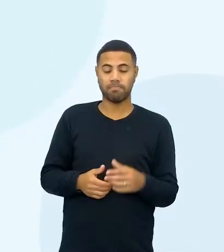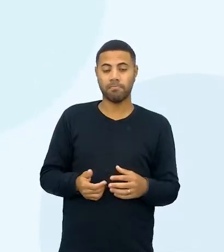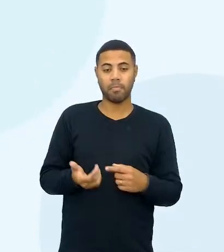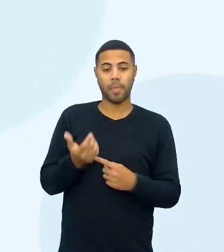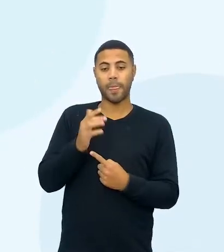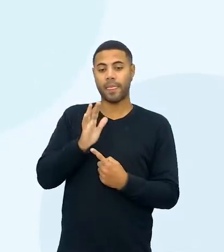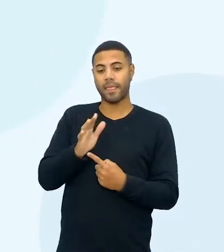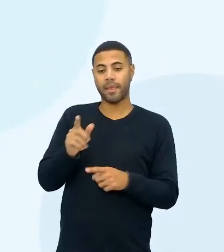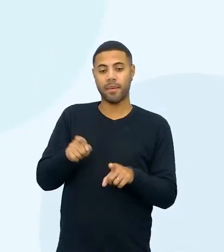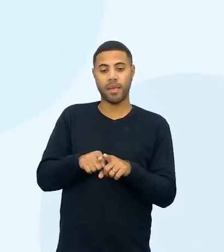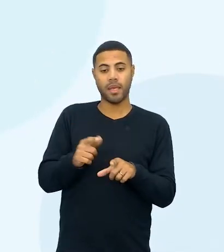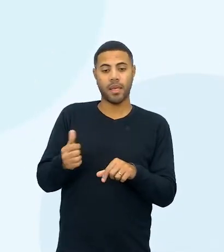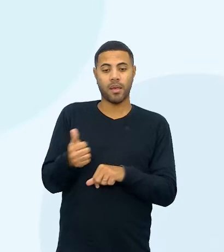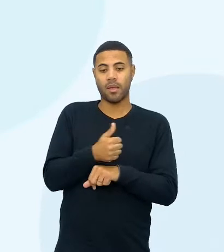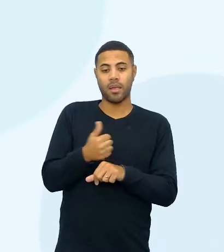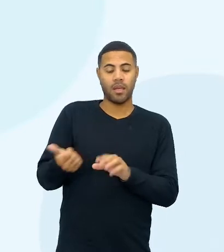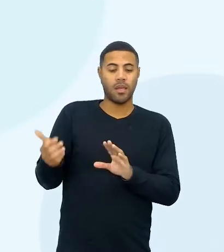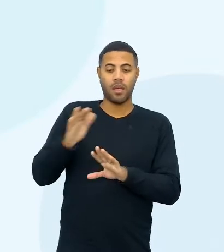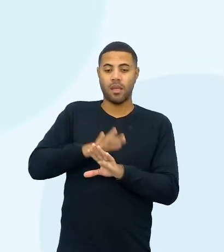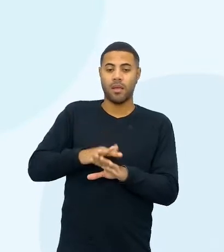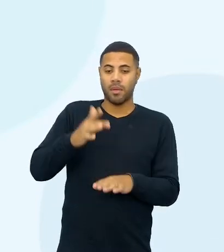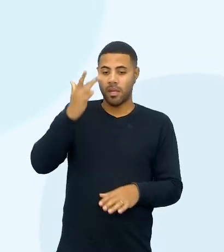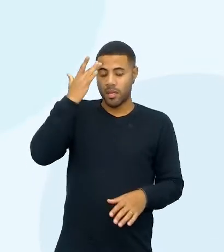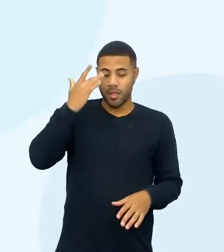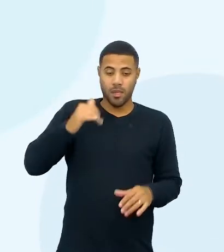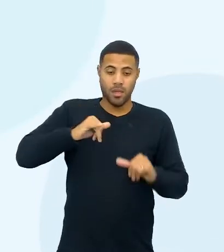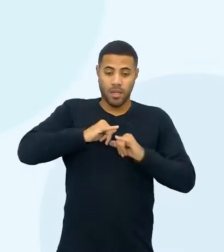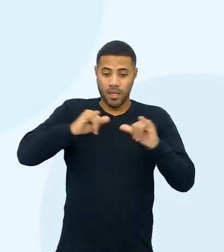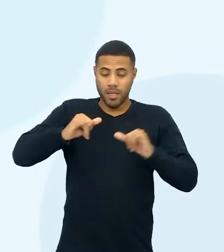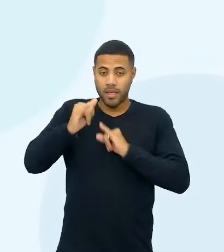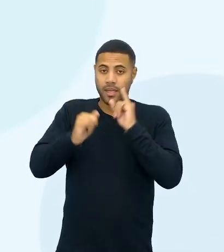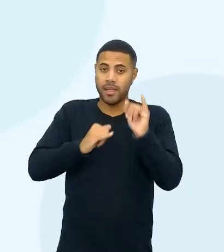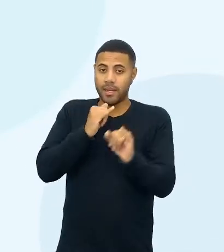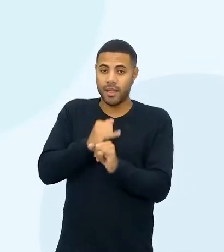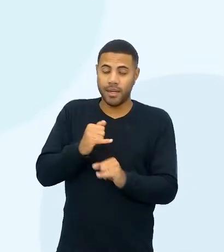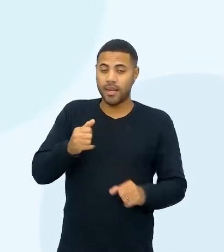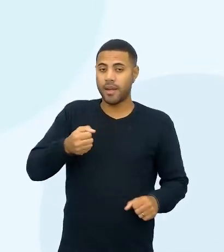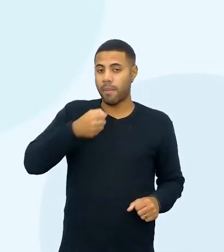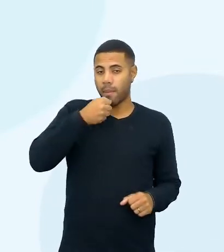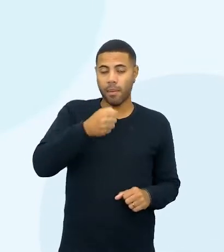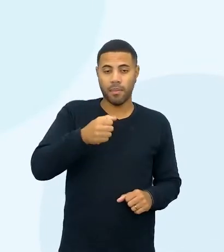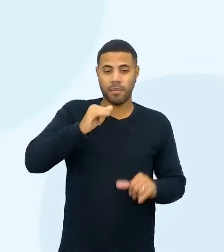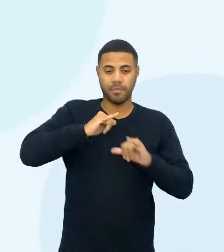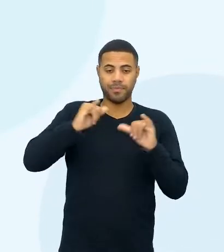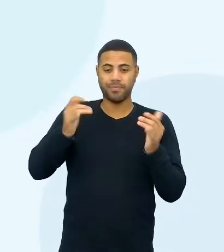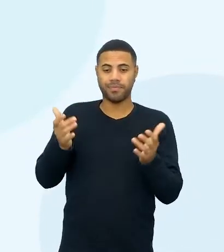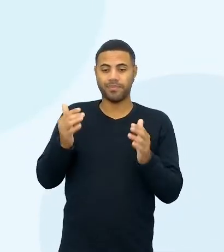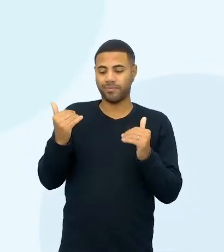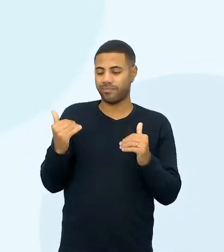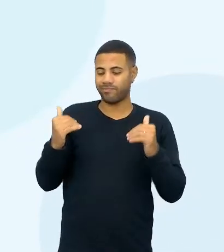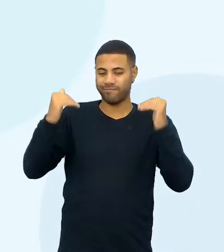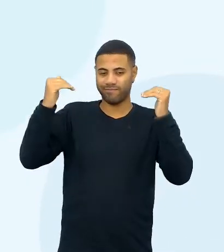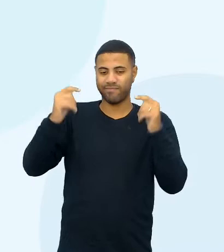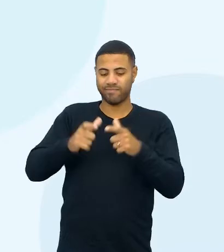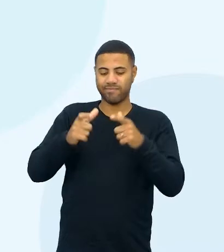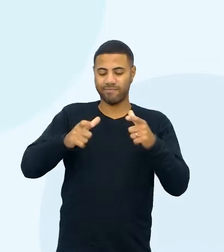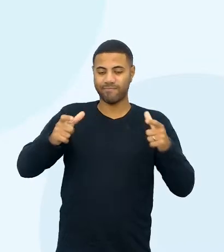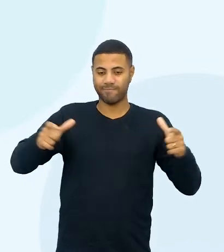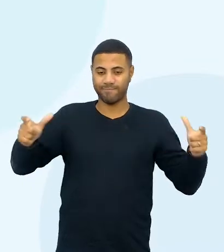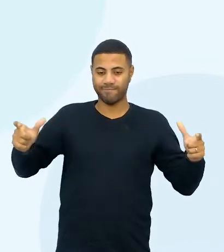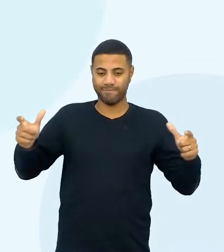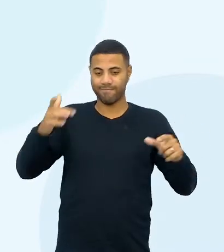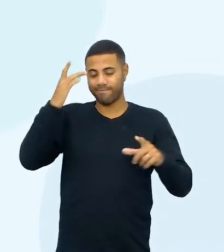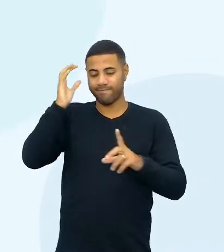de secundárias. Então, o blogueiro, o influencer, que hoje em dia está muito aí em alta, mas que entram também como